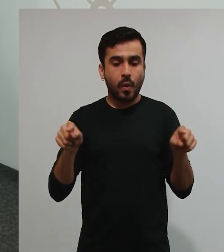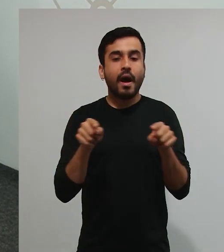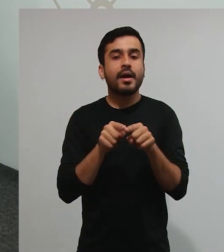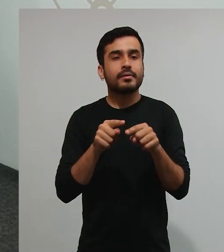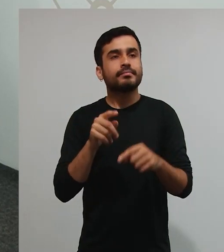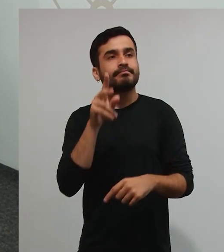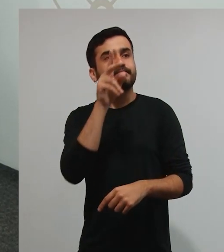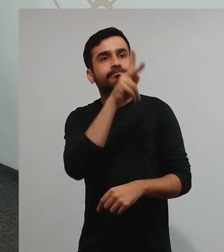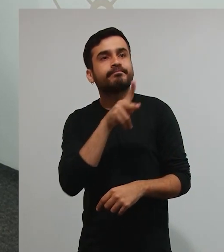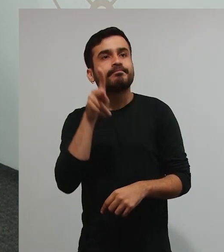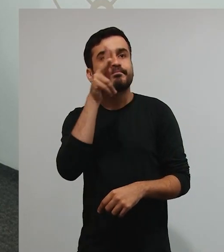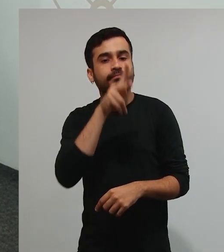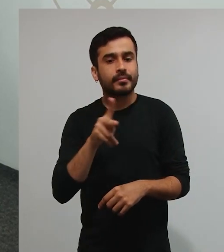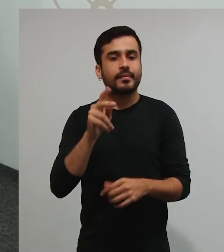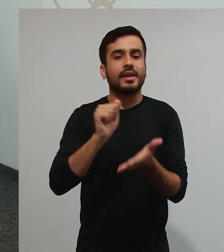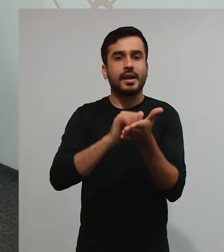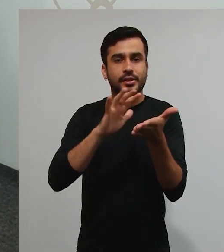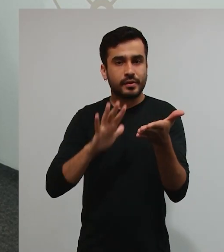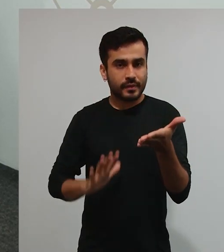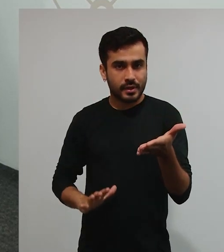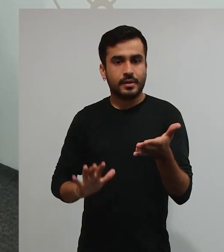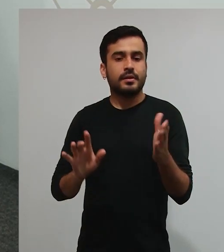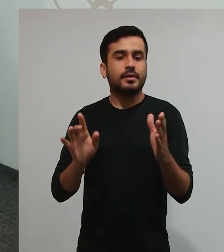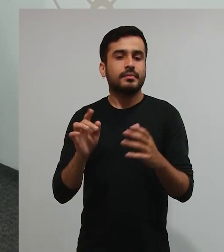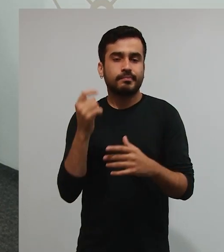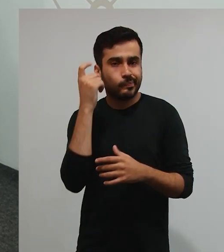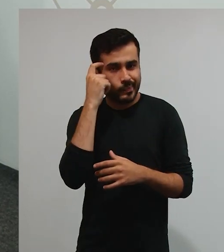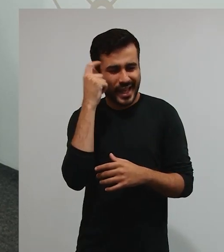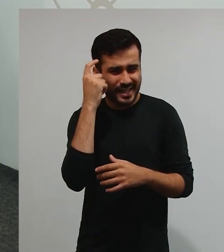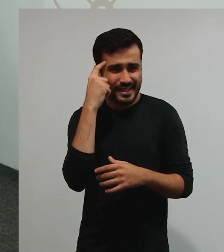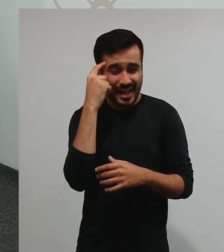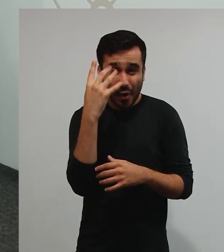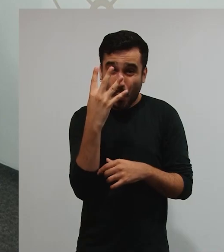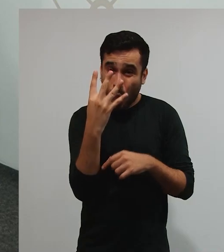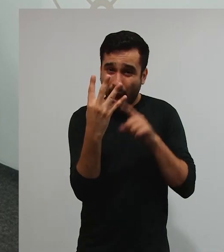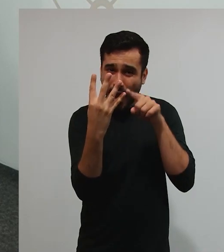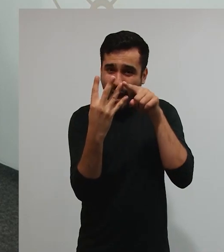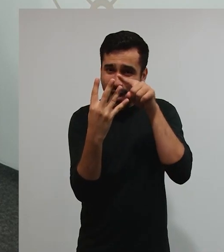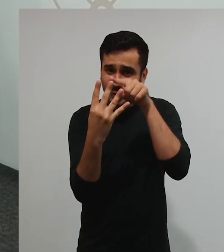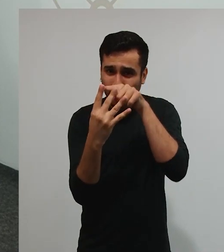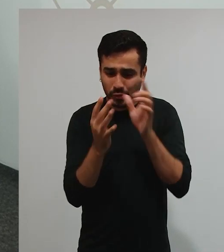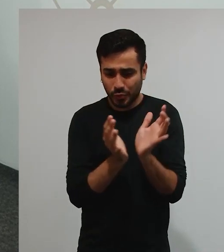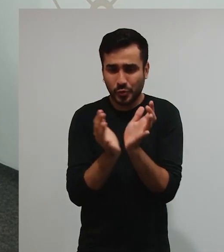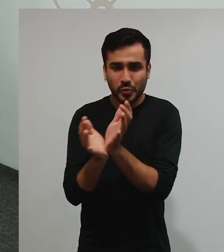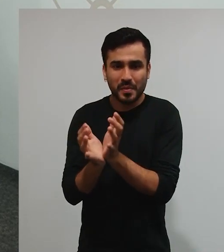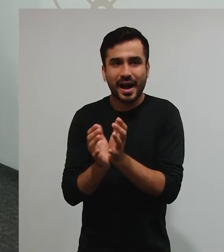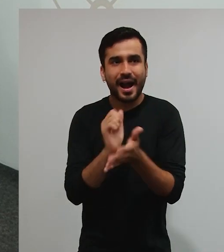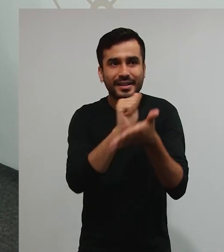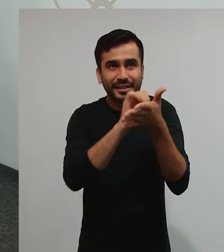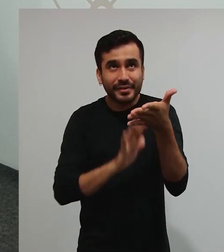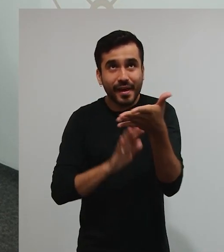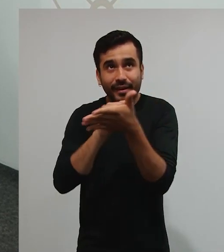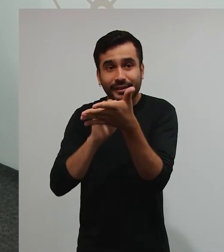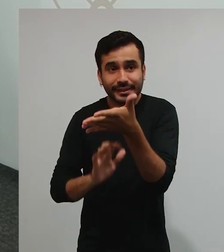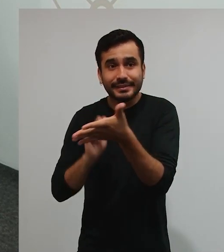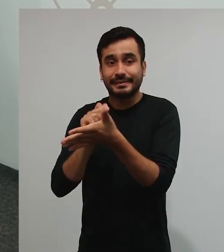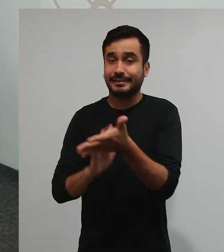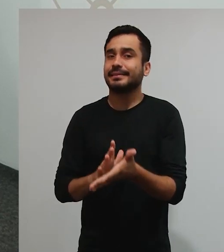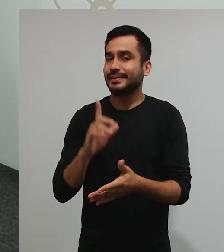fazia as matrizes lá e ficava rodando no álcool lá para poder fazer alguma atividade